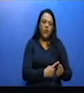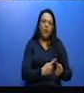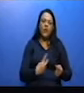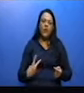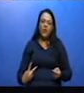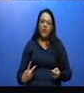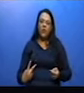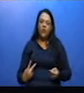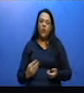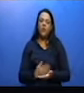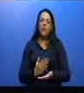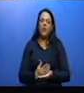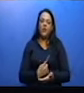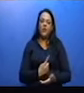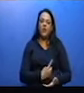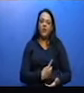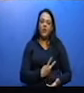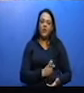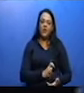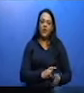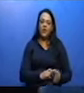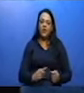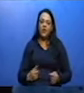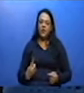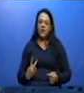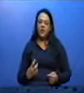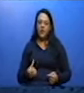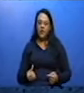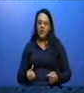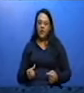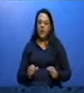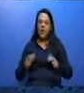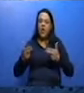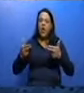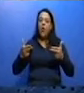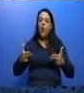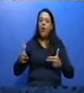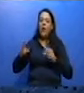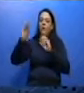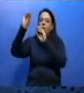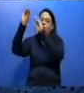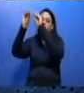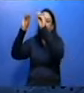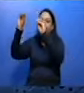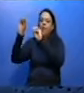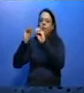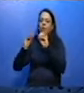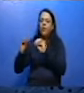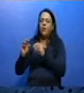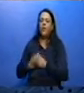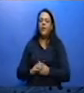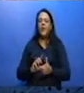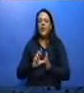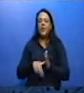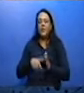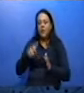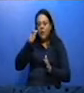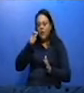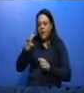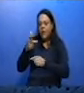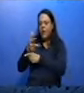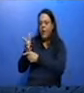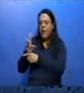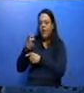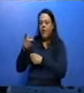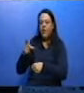lá o nosso mapa. Preencher o mapa. Assistir o vídeo sobre o estado de São Paulo